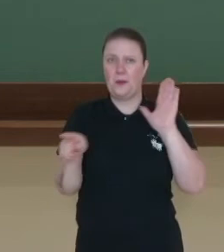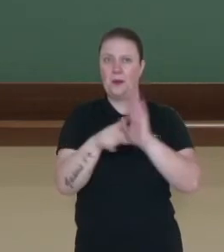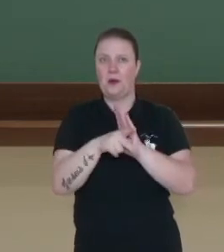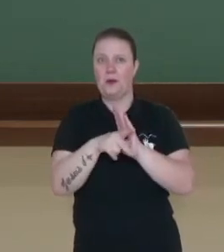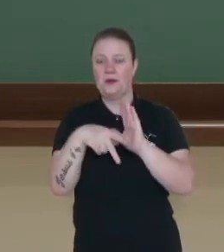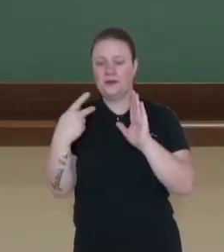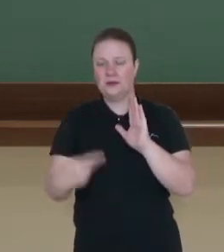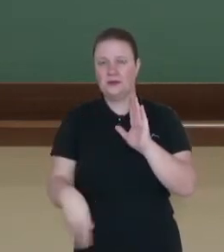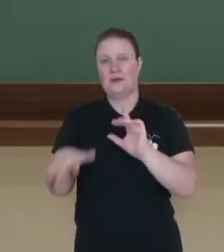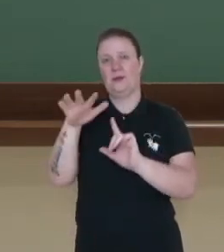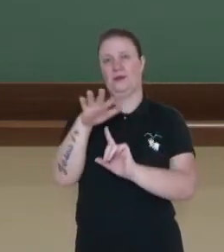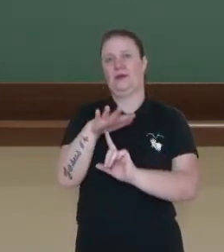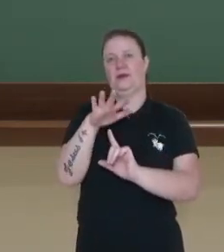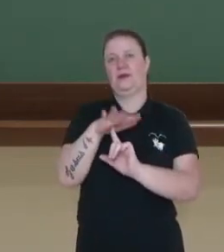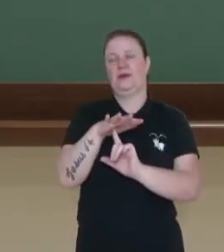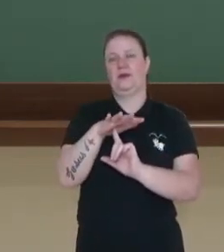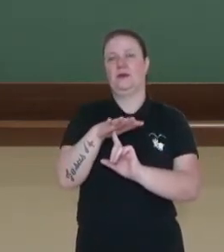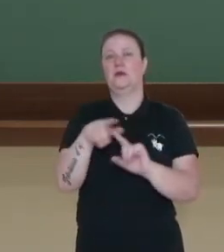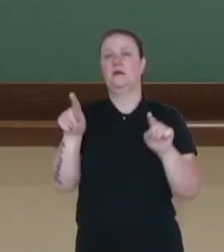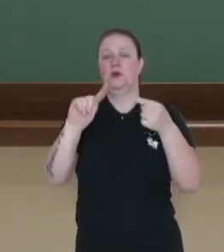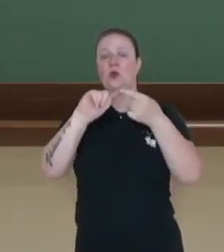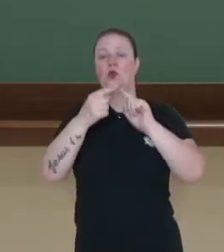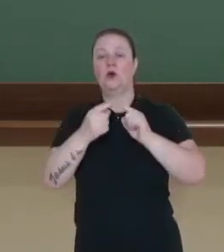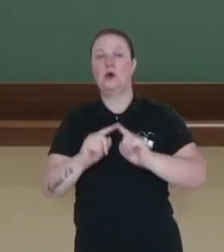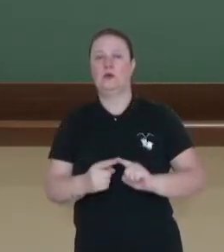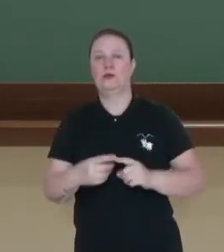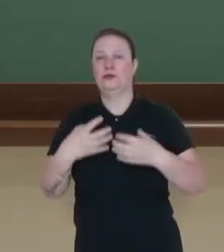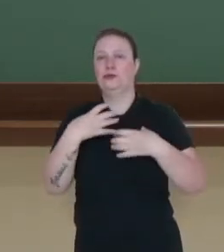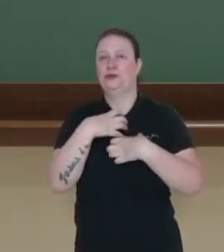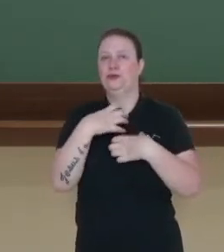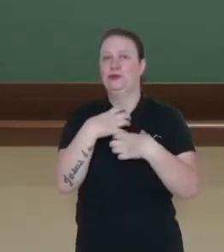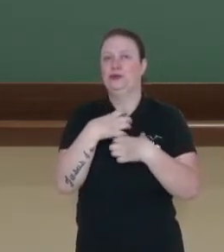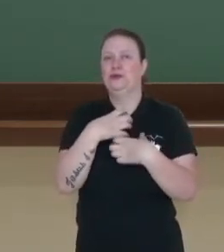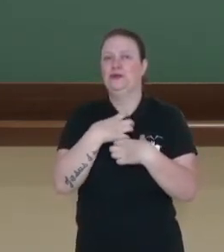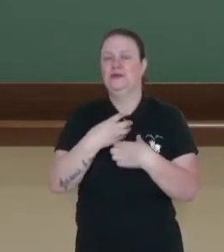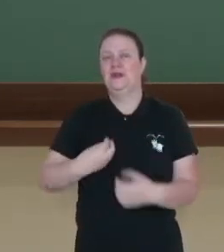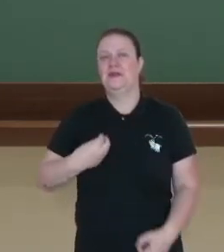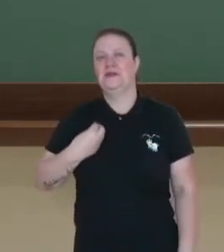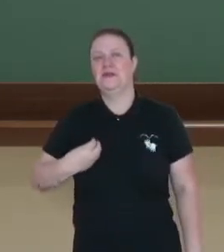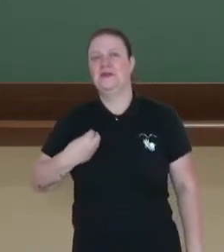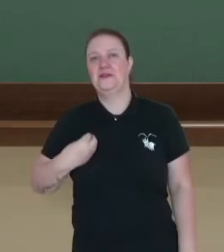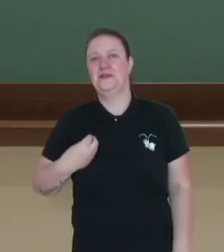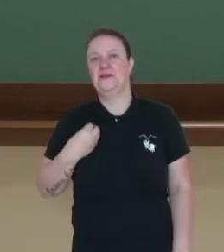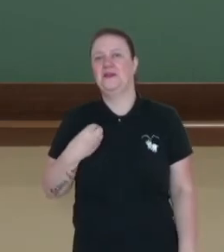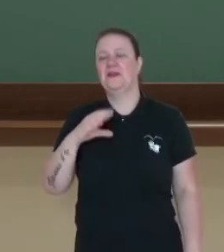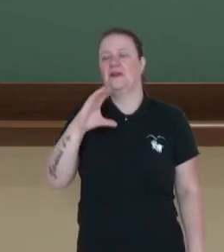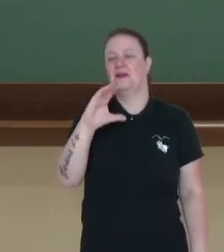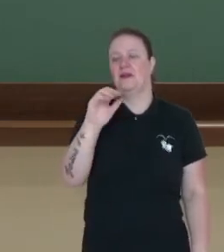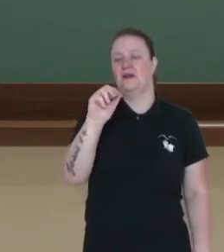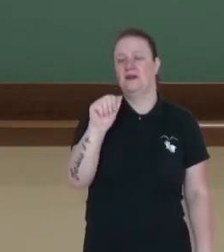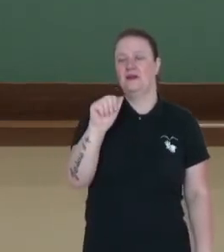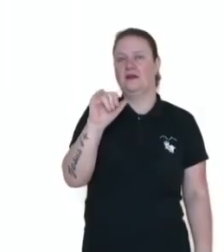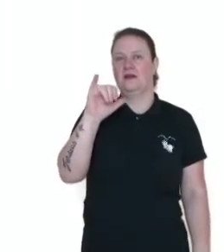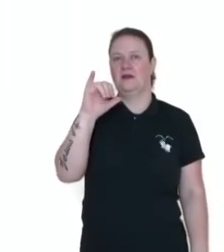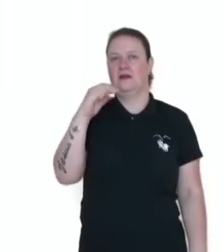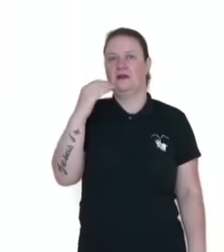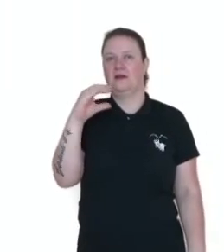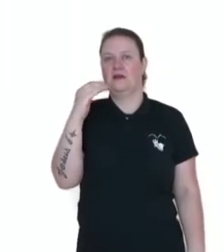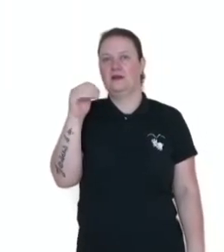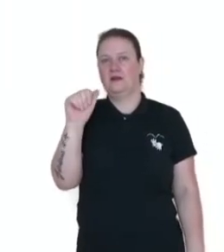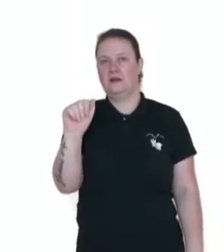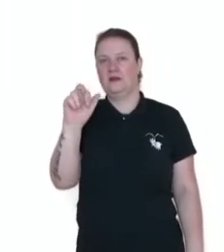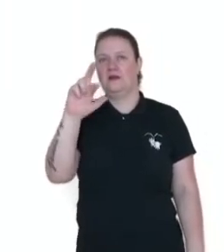estado paranaense e ele está associado ao modo de vida caiçara, né? Caiçara, a gente utiliza a